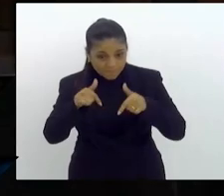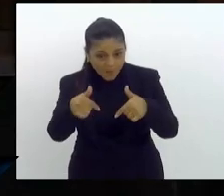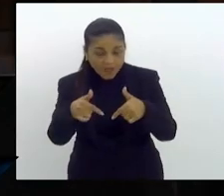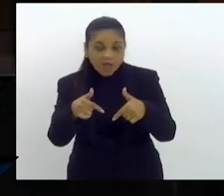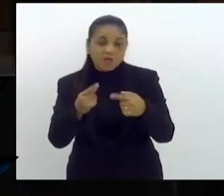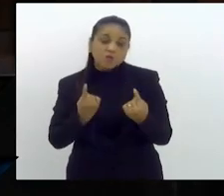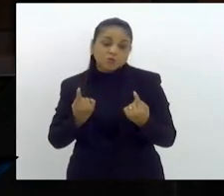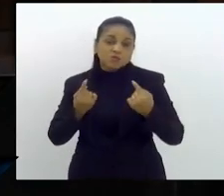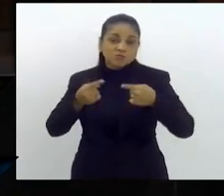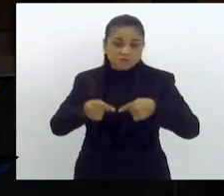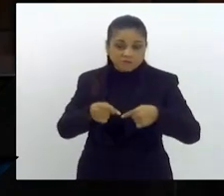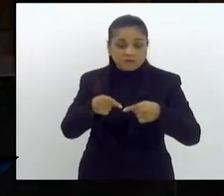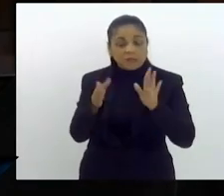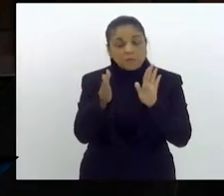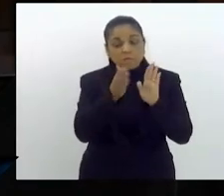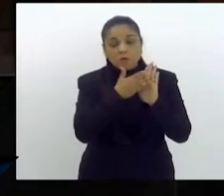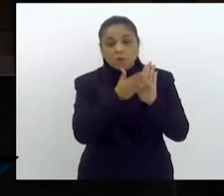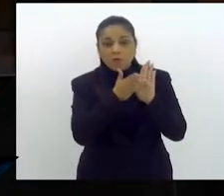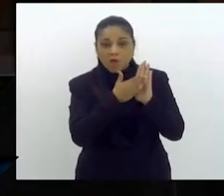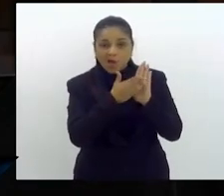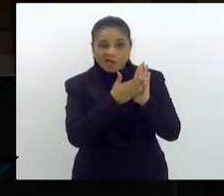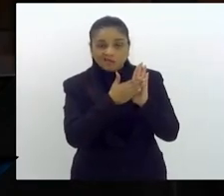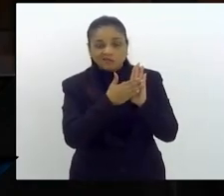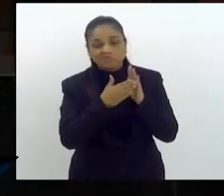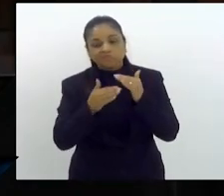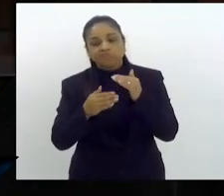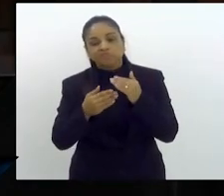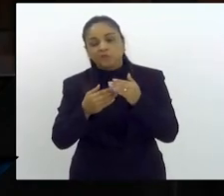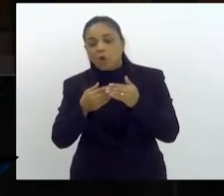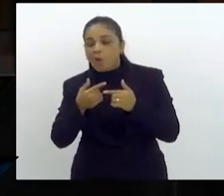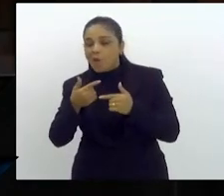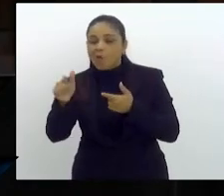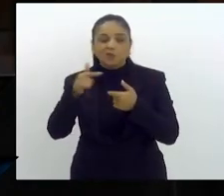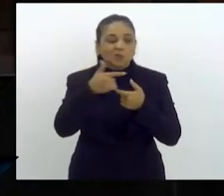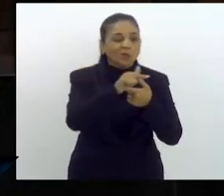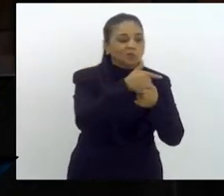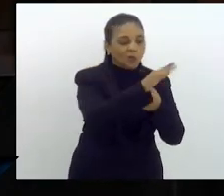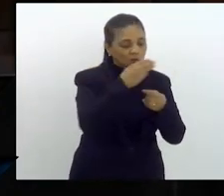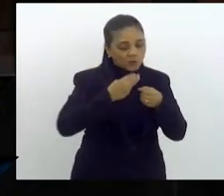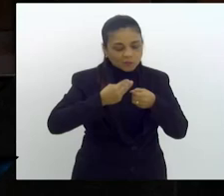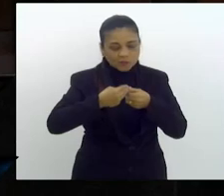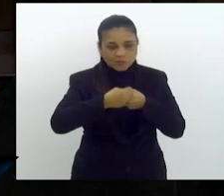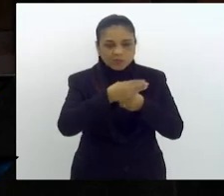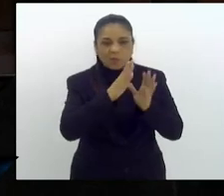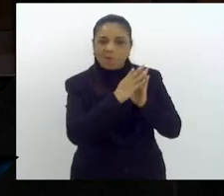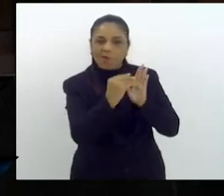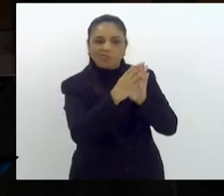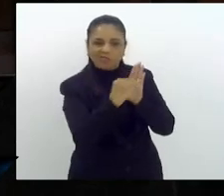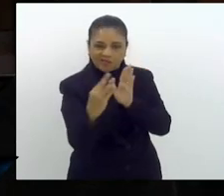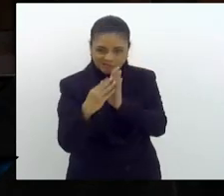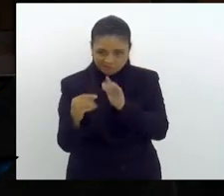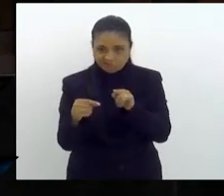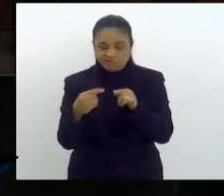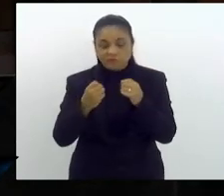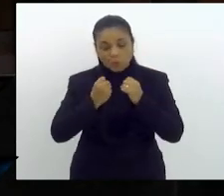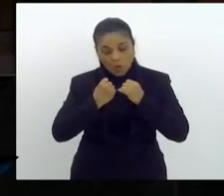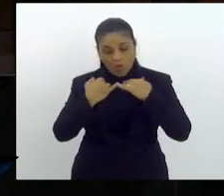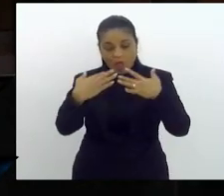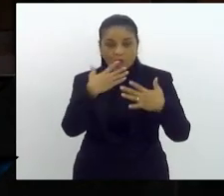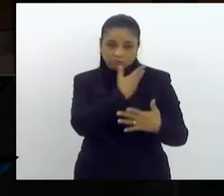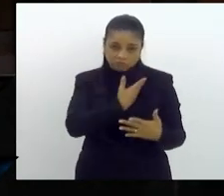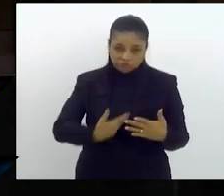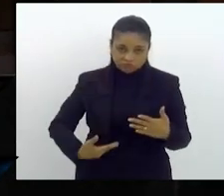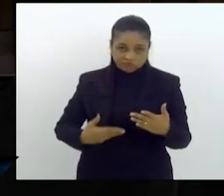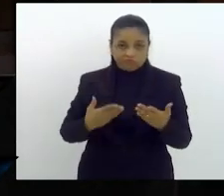proposta que possa ser desenvolvida nos demais municípios do Estado do Rio de Janeiro Então essa audiência Vai Ser aprovada